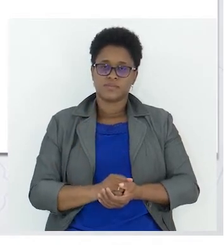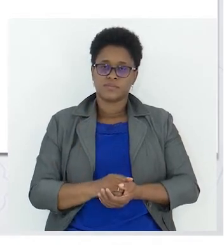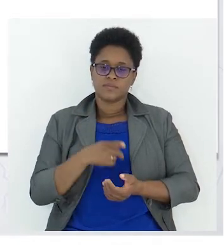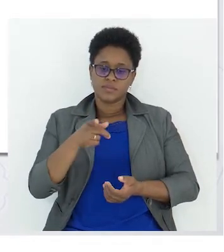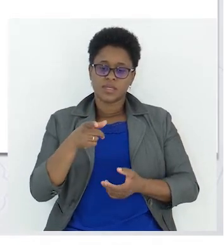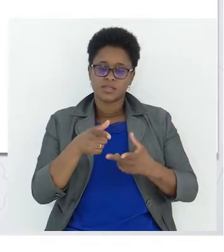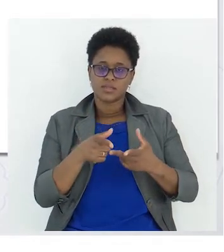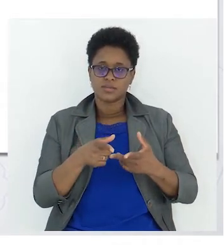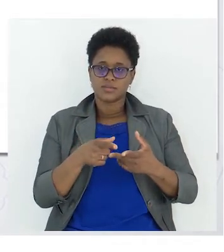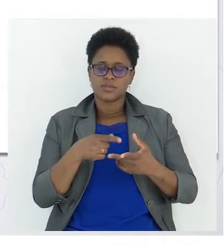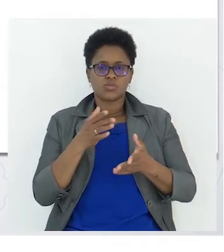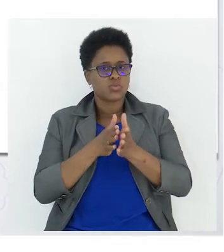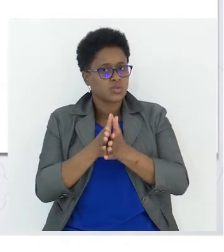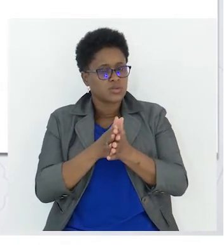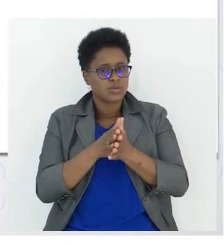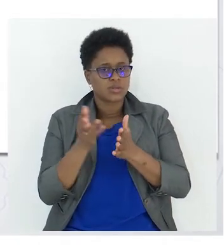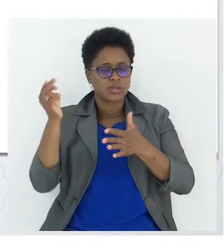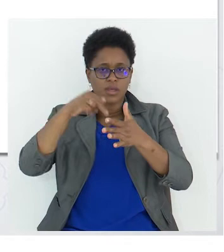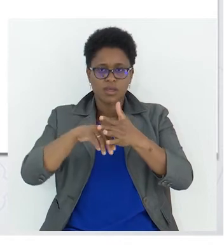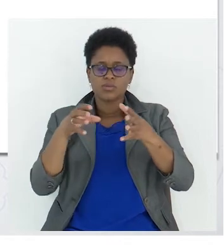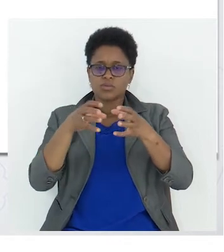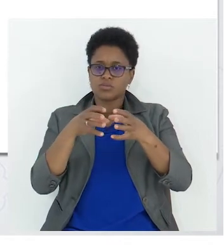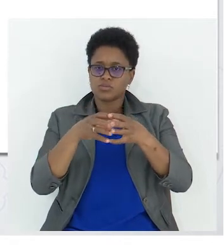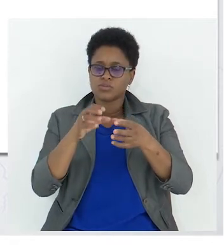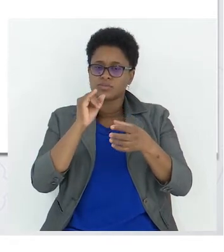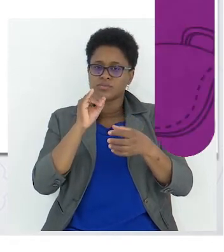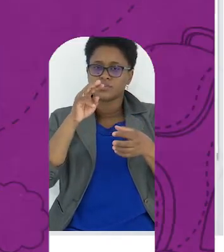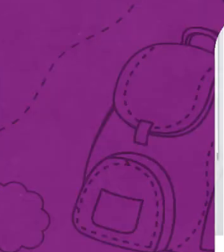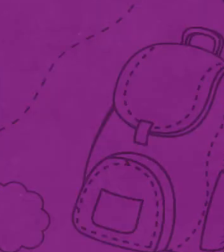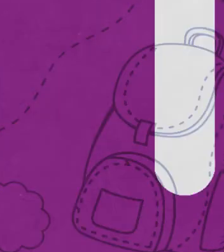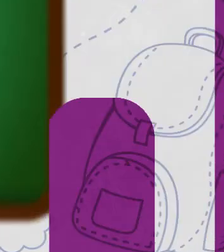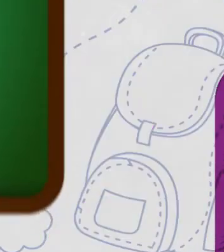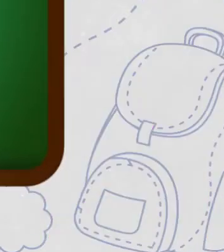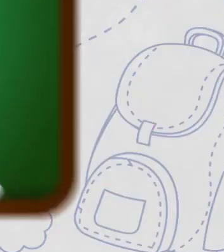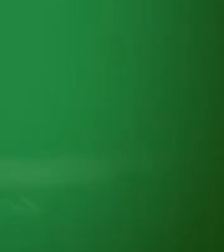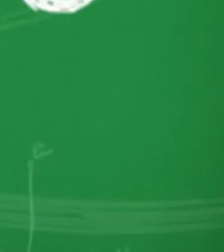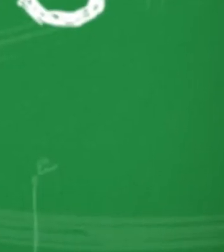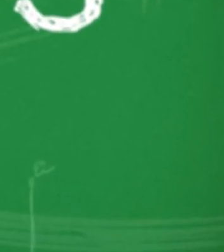Nesta linha de uso, entra para a classe da interjeição.